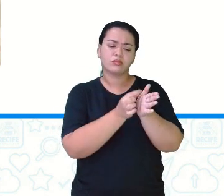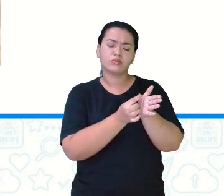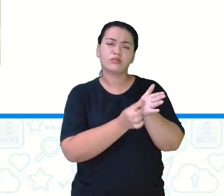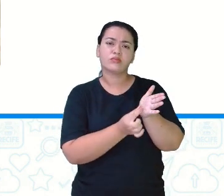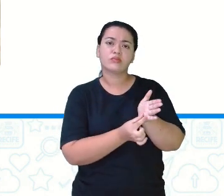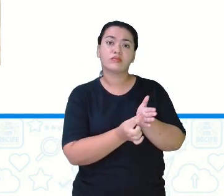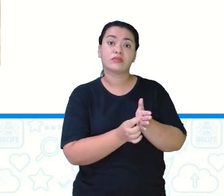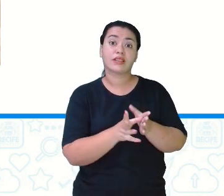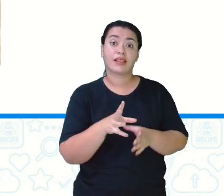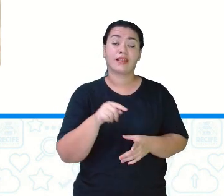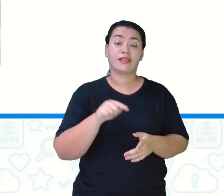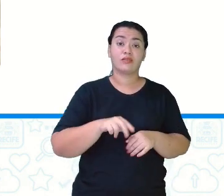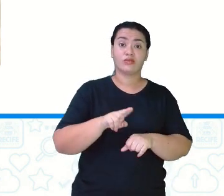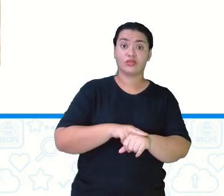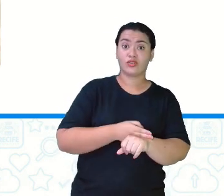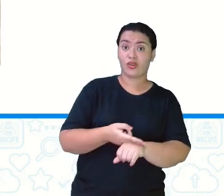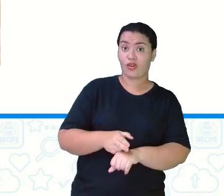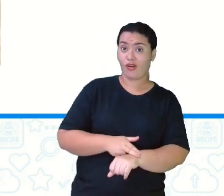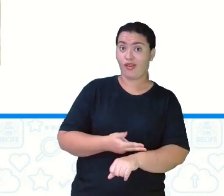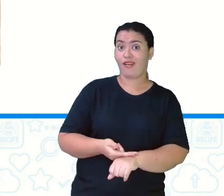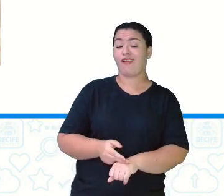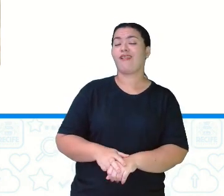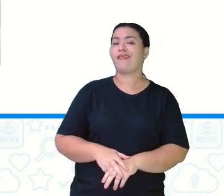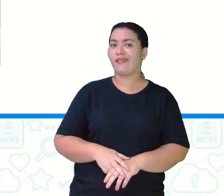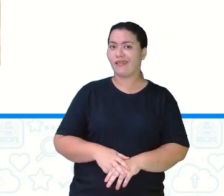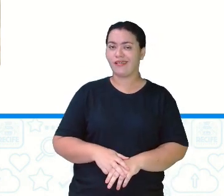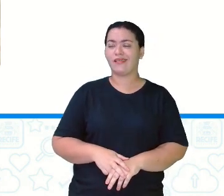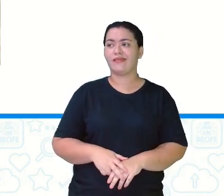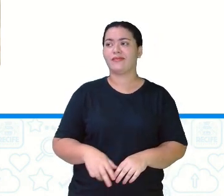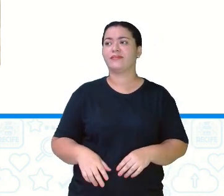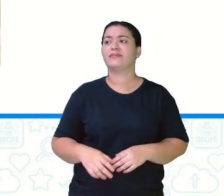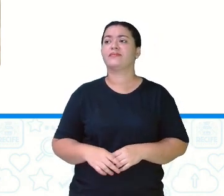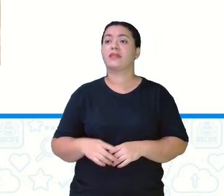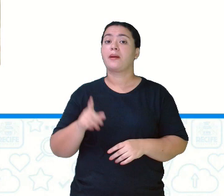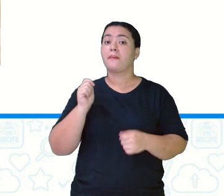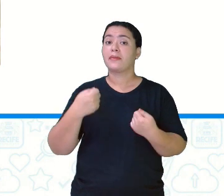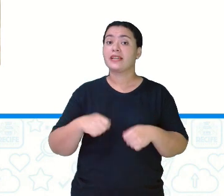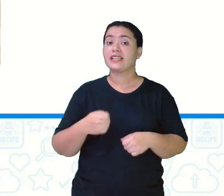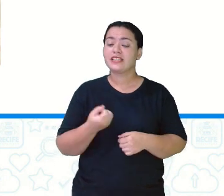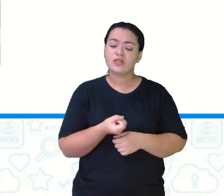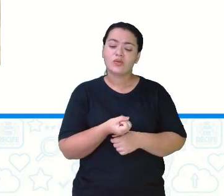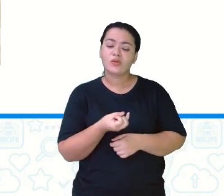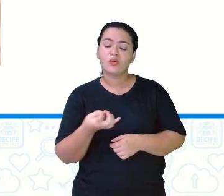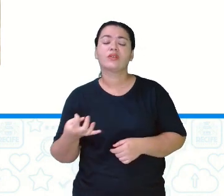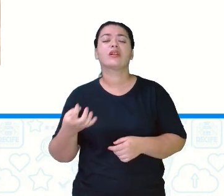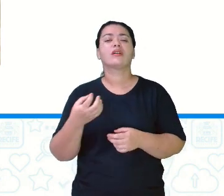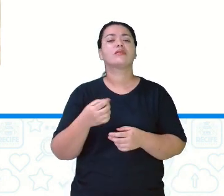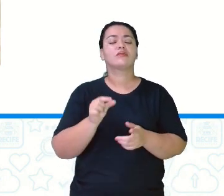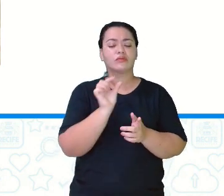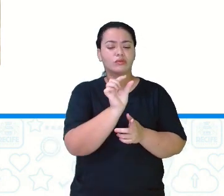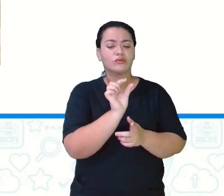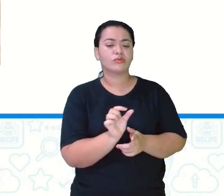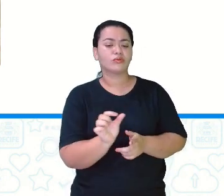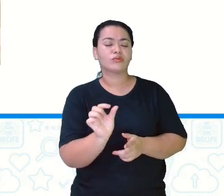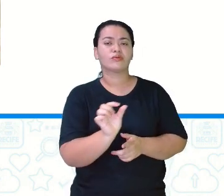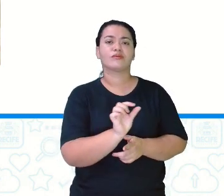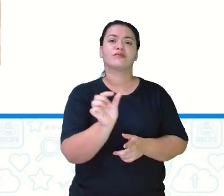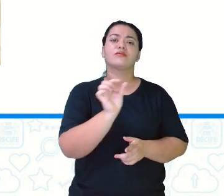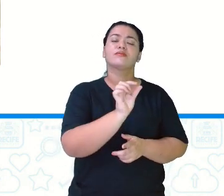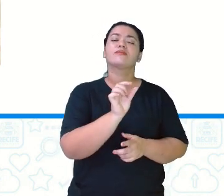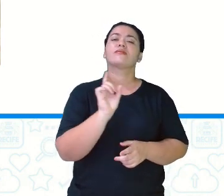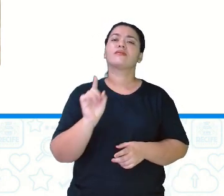da barra de chocolate, agora tem que contar todos os quadradinhos, tá certo? De um lado e de